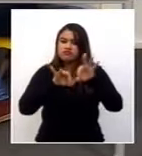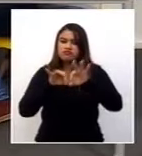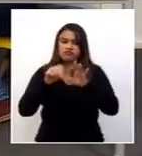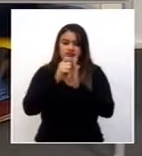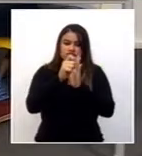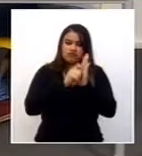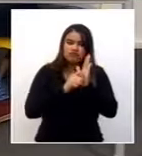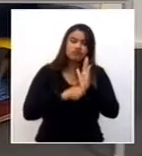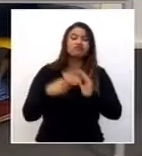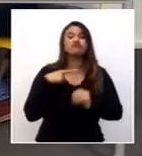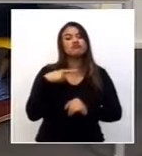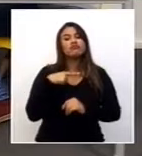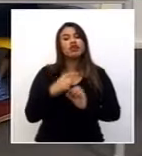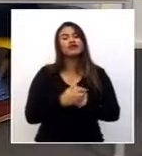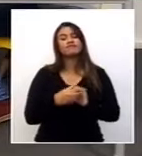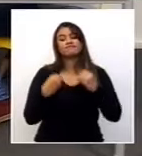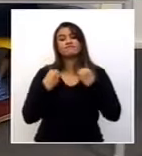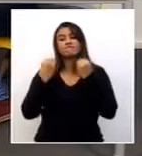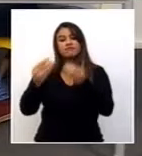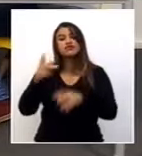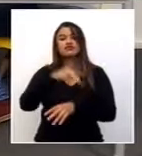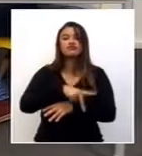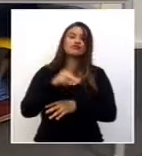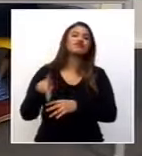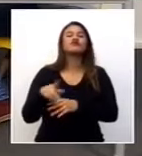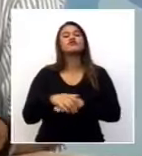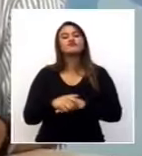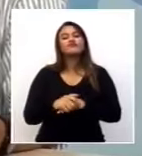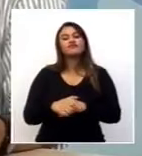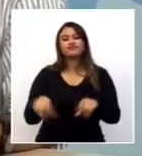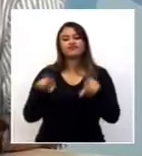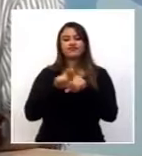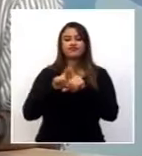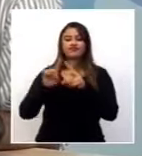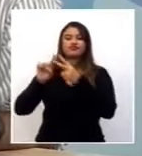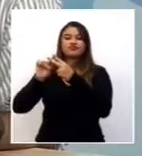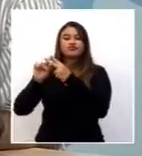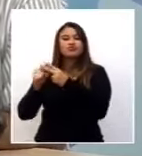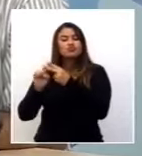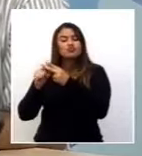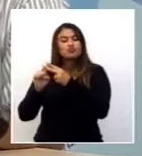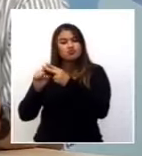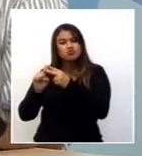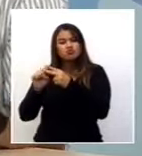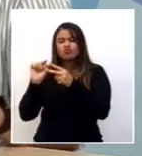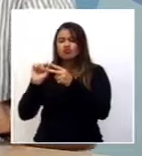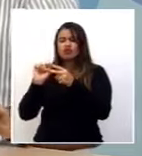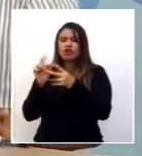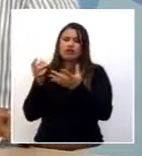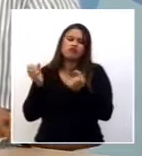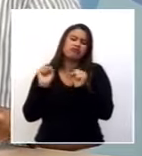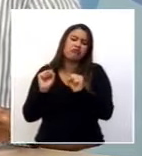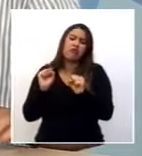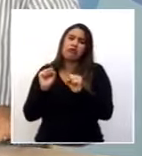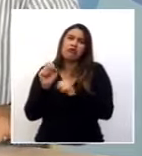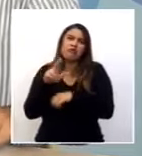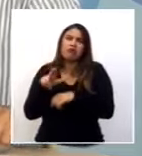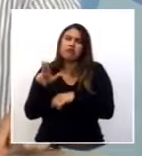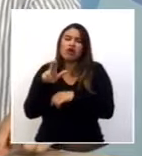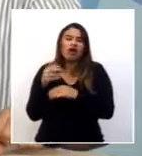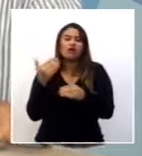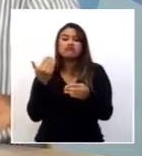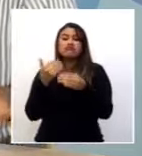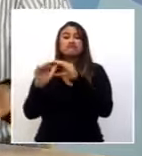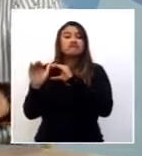você poderia estar utilizando, né, um bom exemplo aí é o e-mail. Então, o aluno vai lá, faz